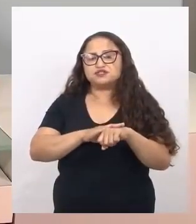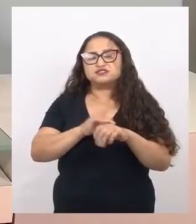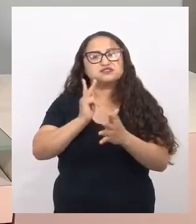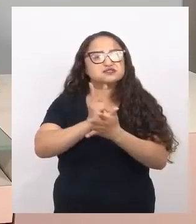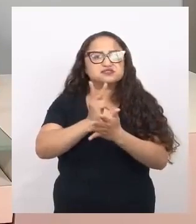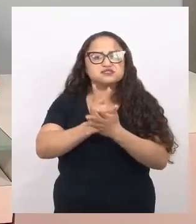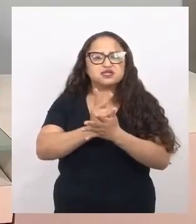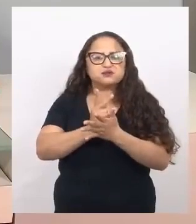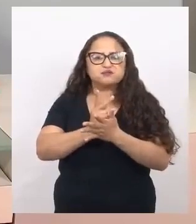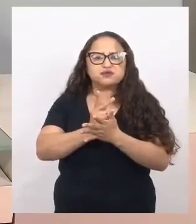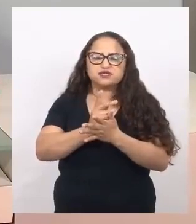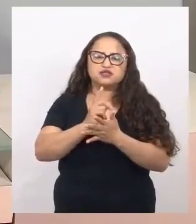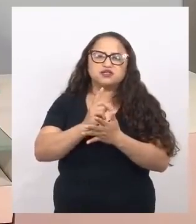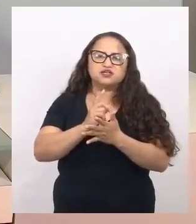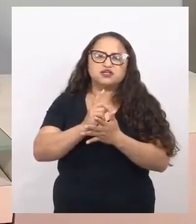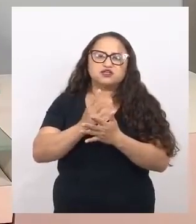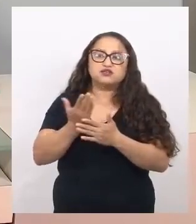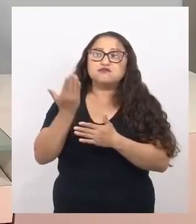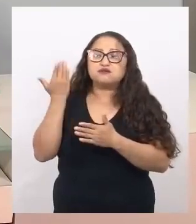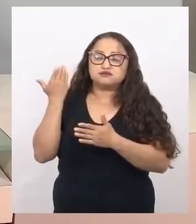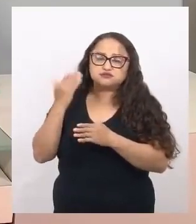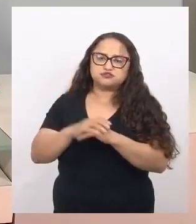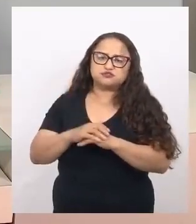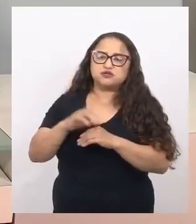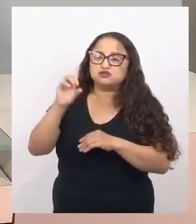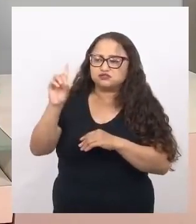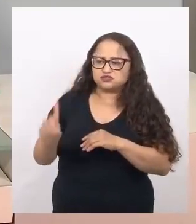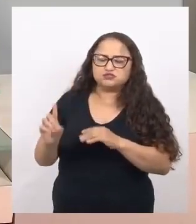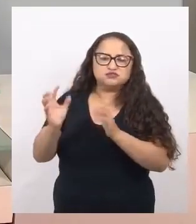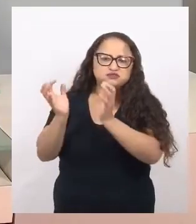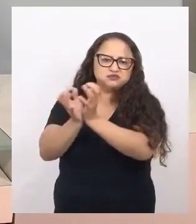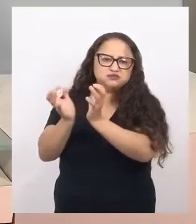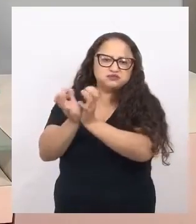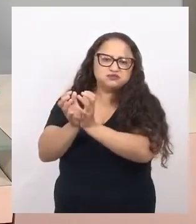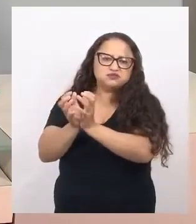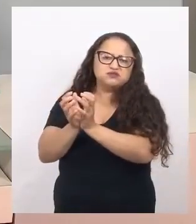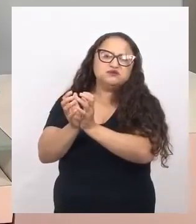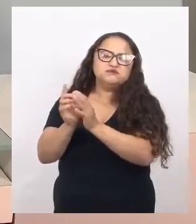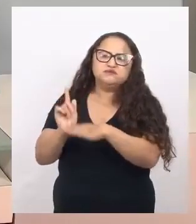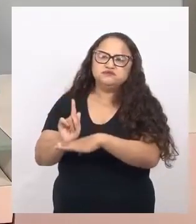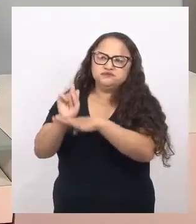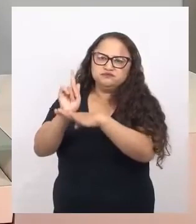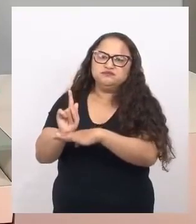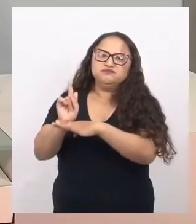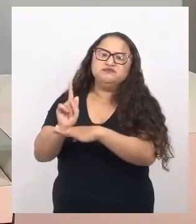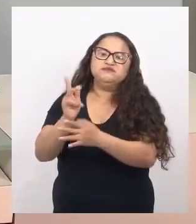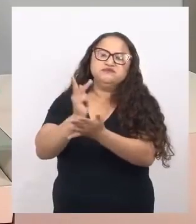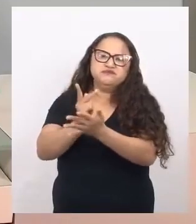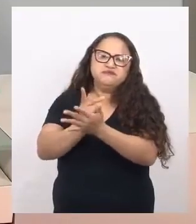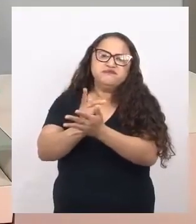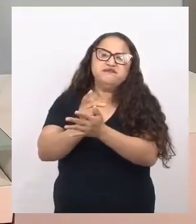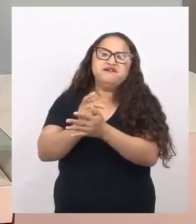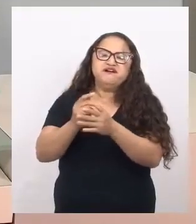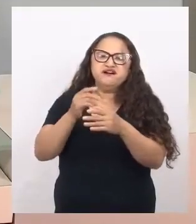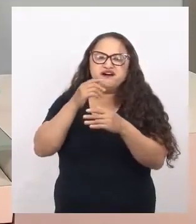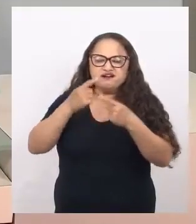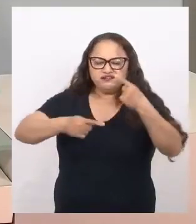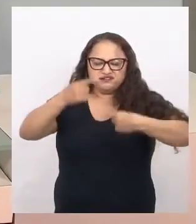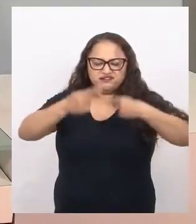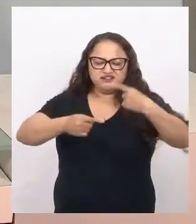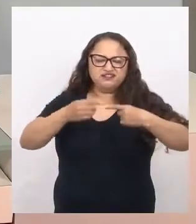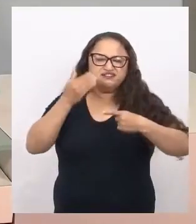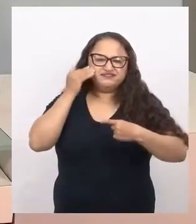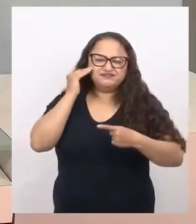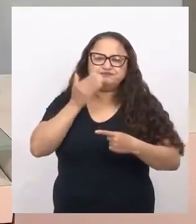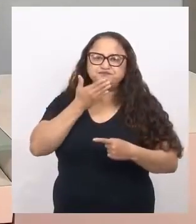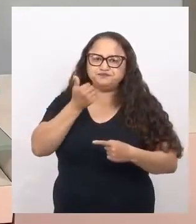sempre no manual. Então, o diretor e a equipe gestora da escola vai ainda continuar discutindo com os docentes para entender aquela atribuição que